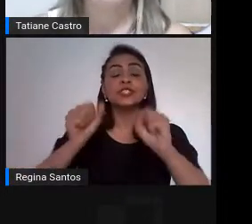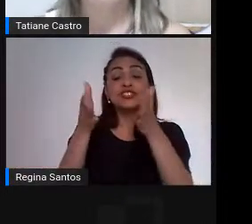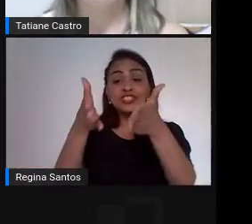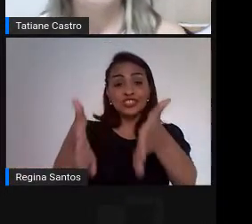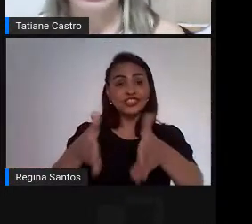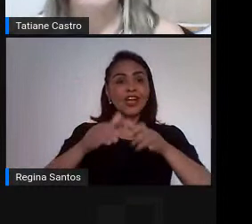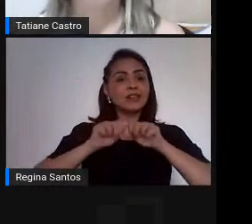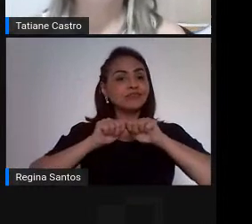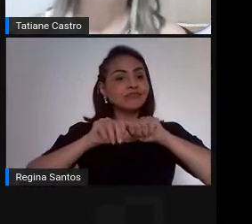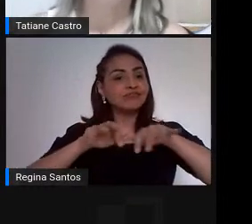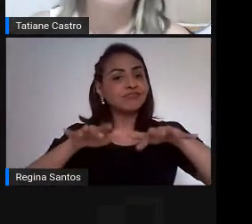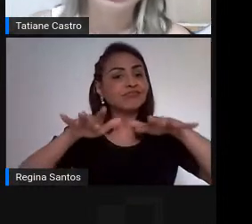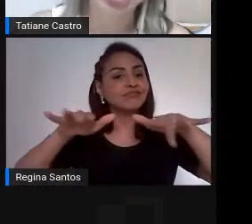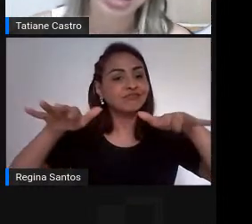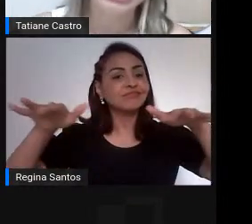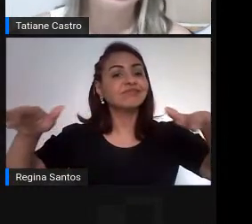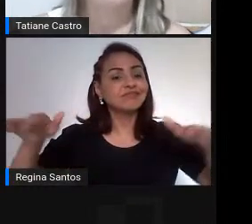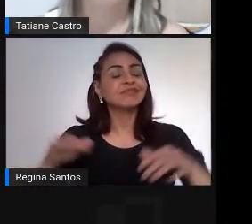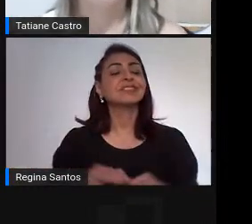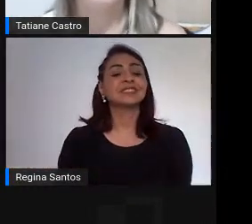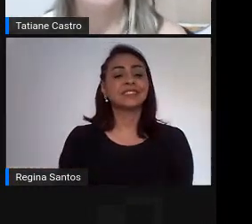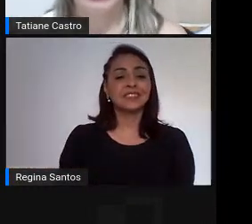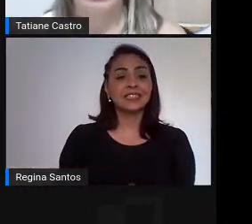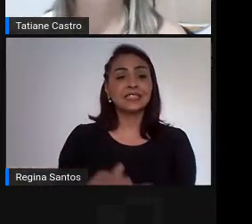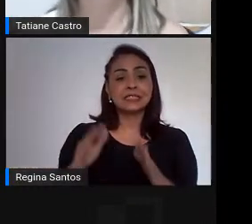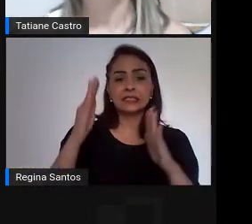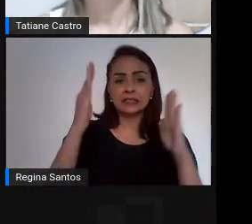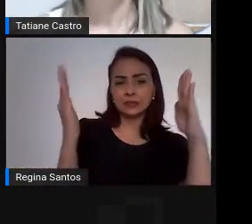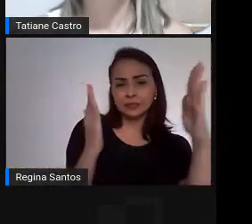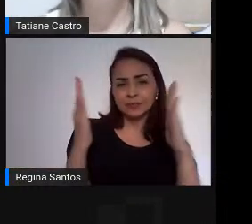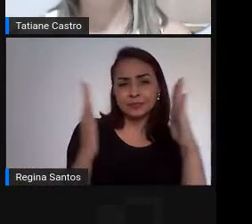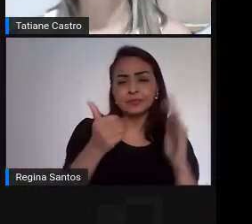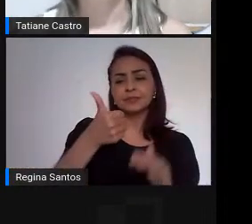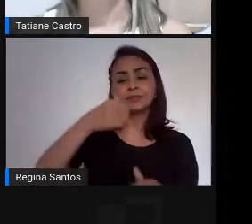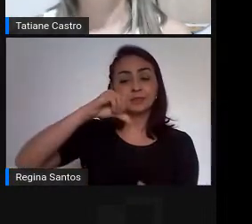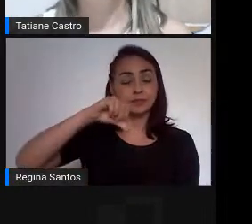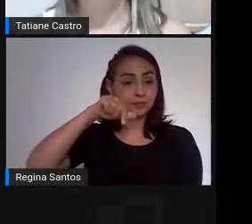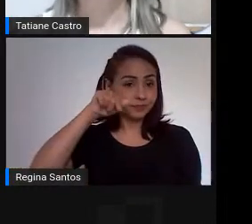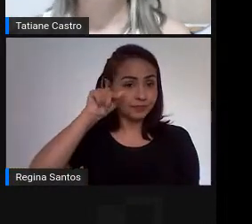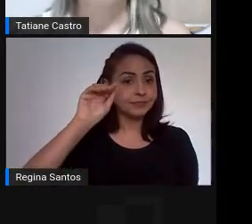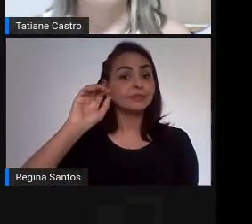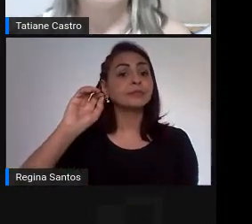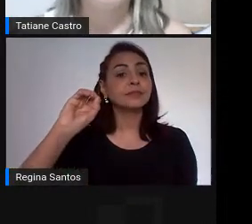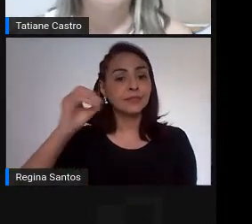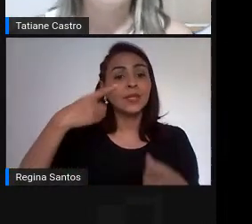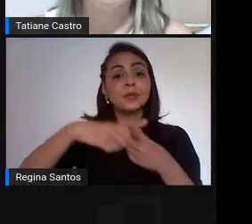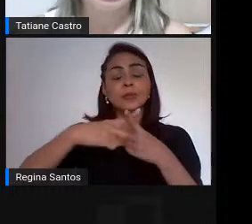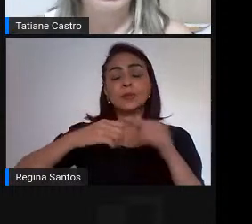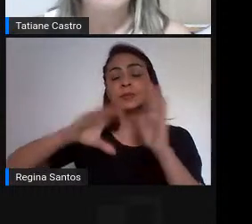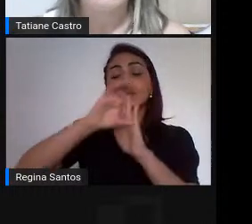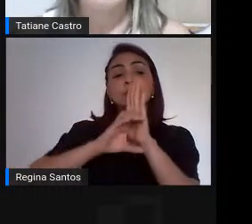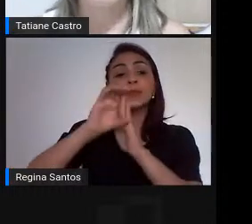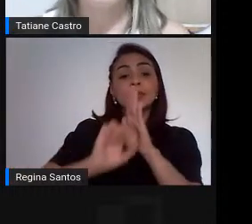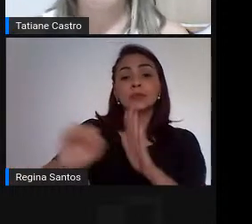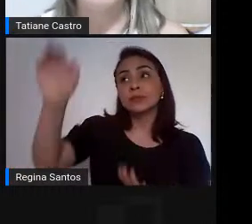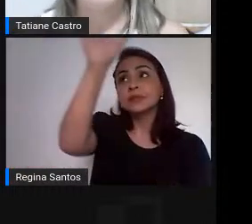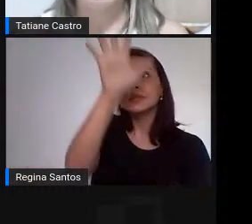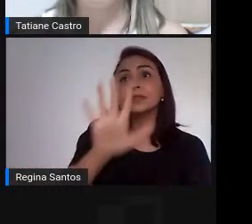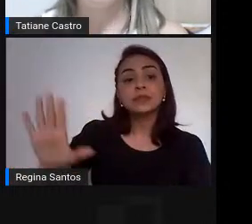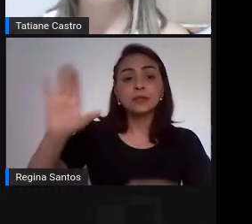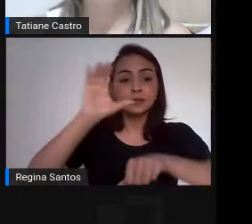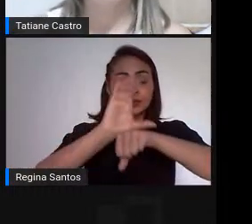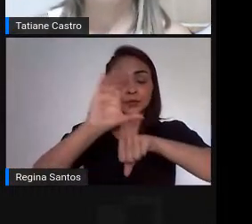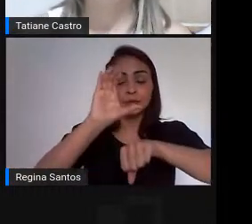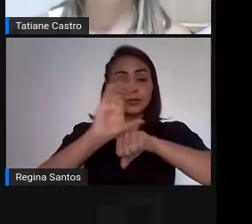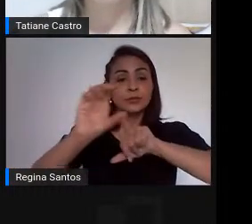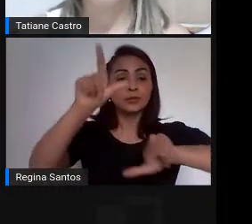propostas curriculares, já na década de 70, porque no Currículo Nacional do Curso de Letras as disciplinas